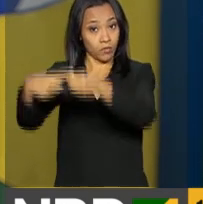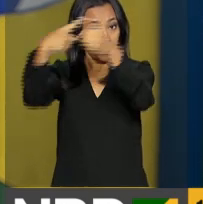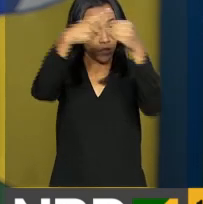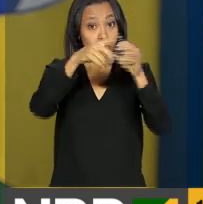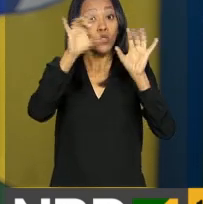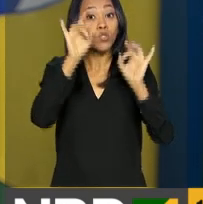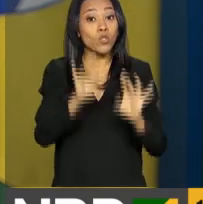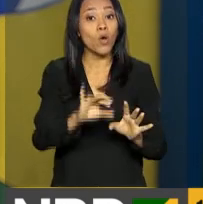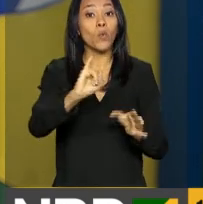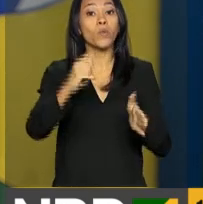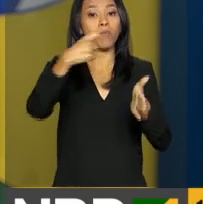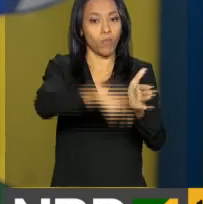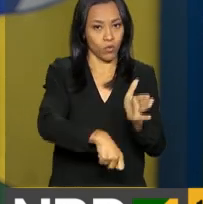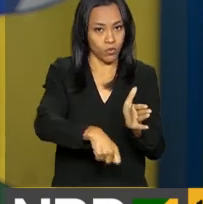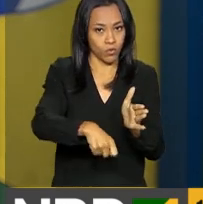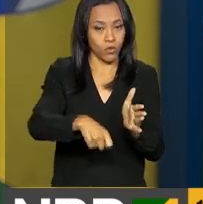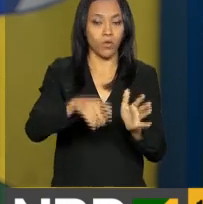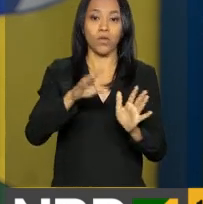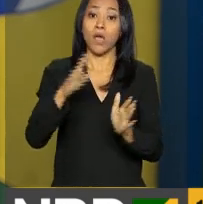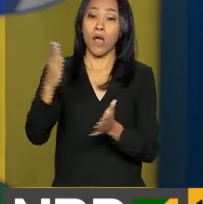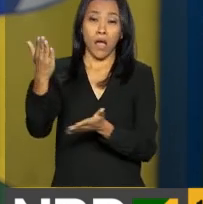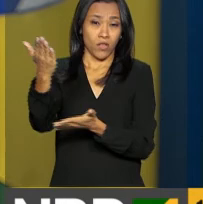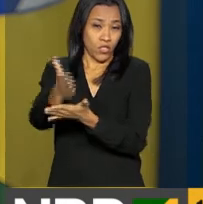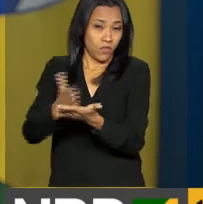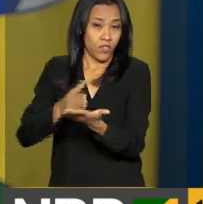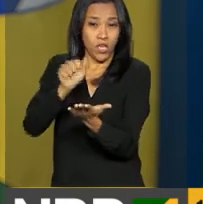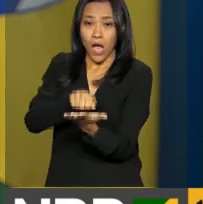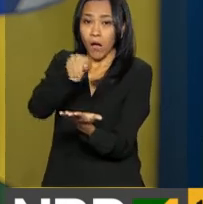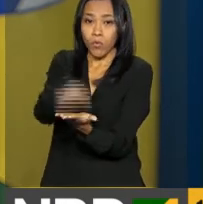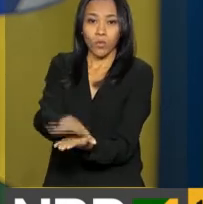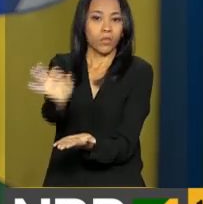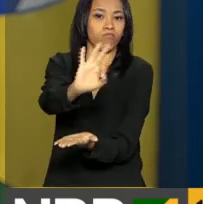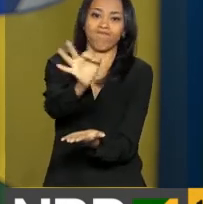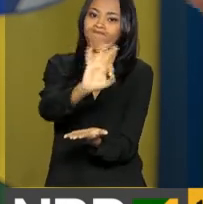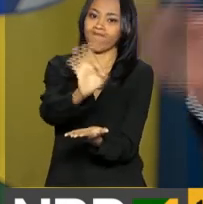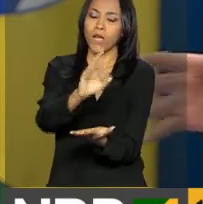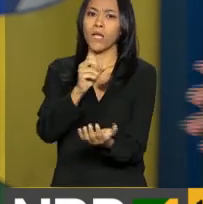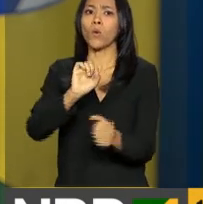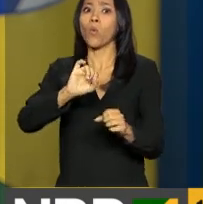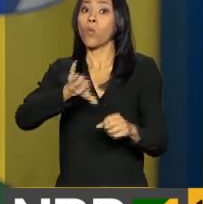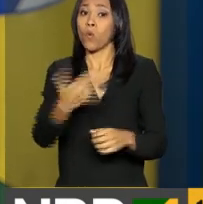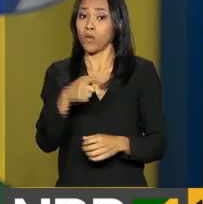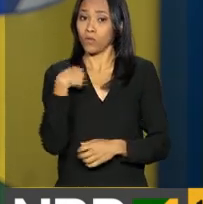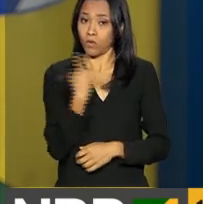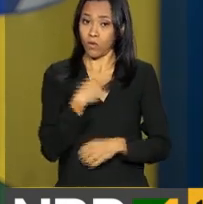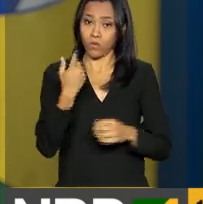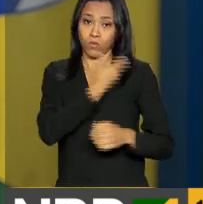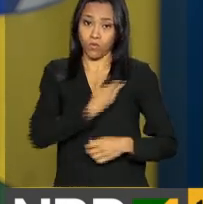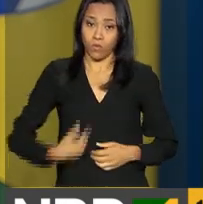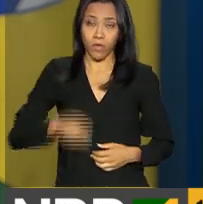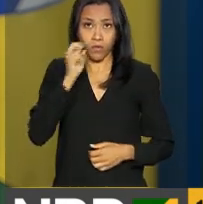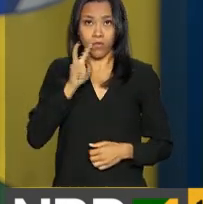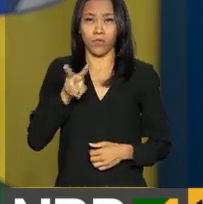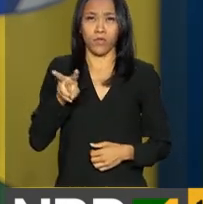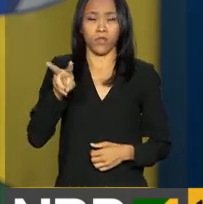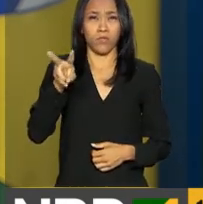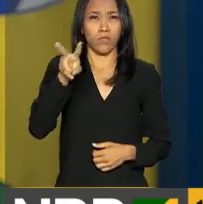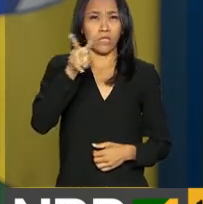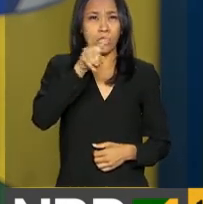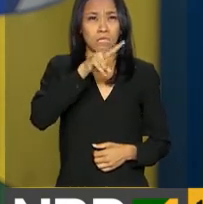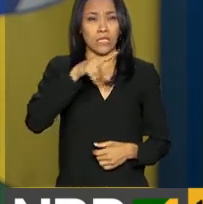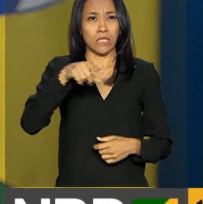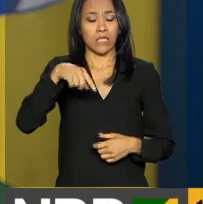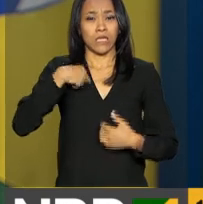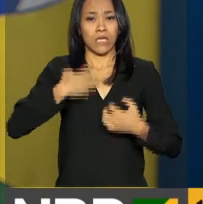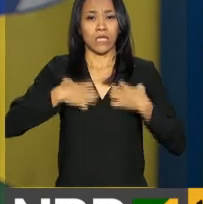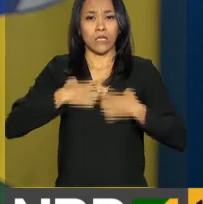multa. Quando nós verificamos a angústia dos municípios, nós dissemos: olha, vamos repartir